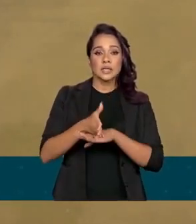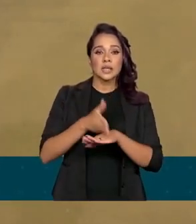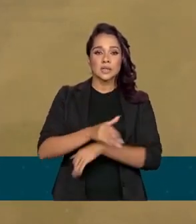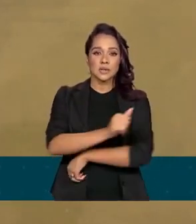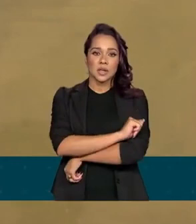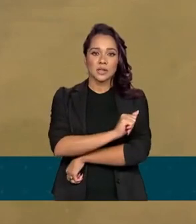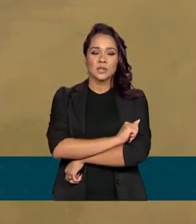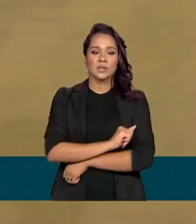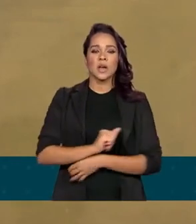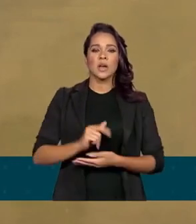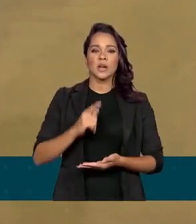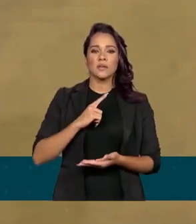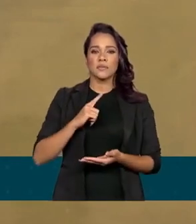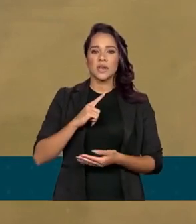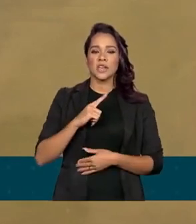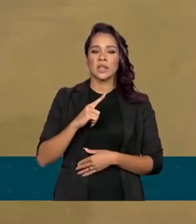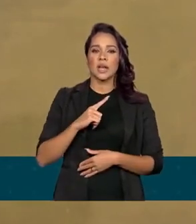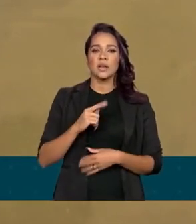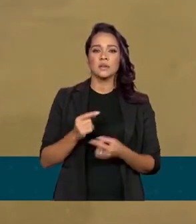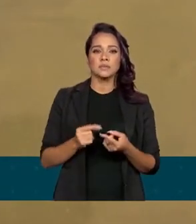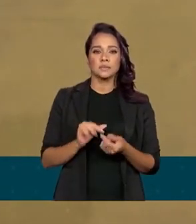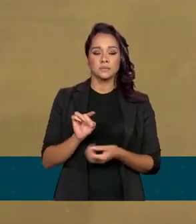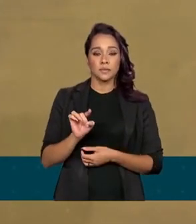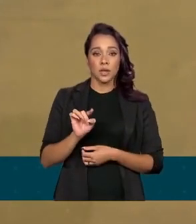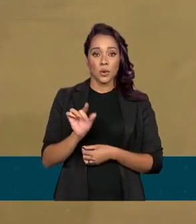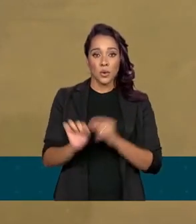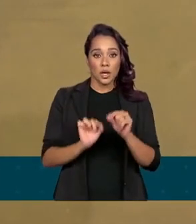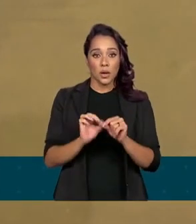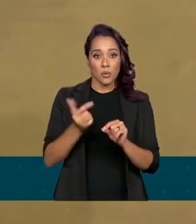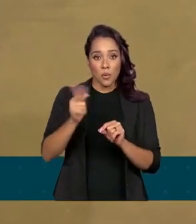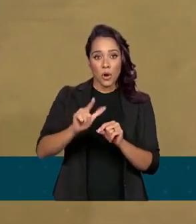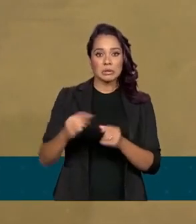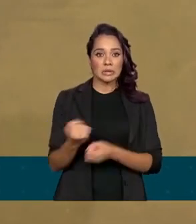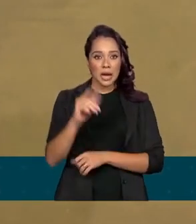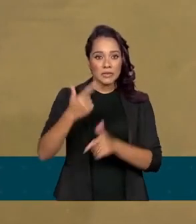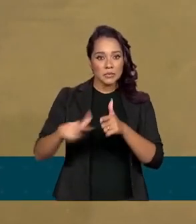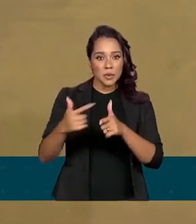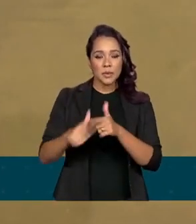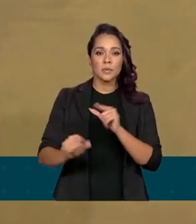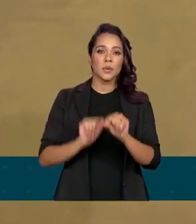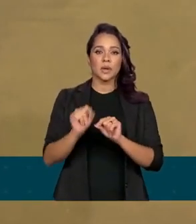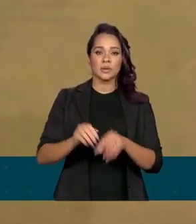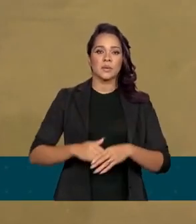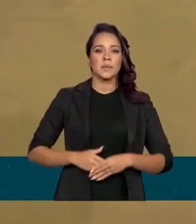e jovens nas universidades. A evasão é um outro grave problema.